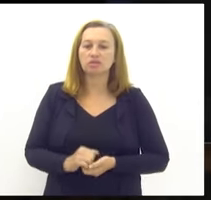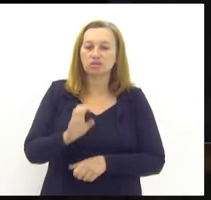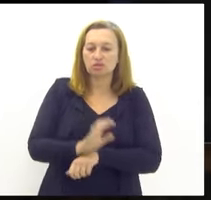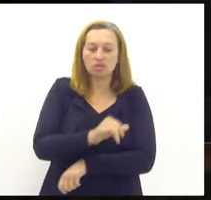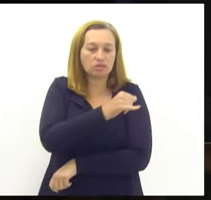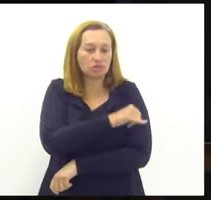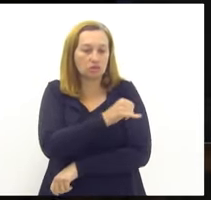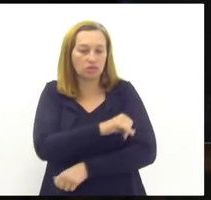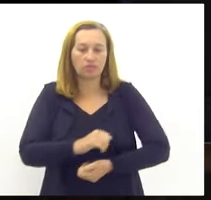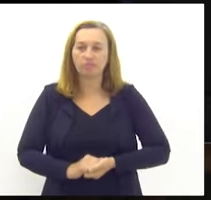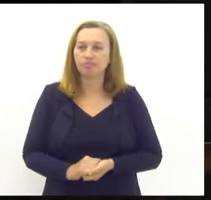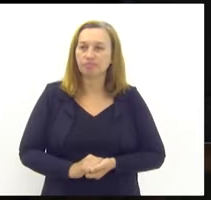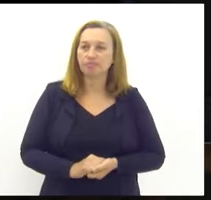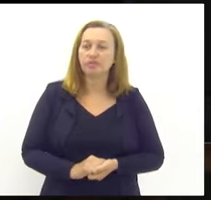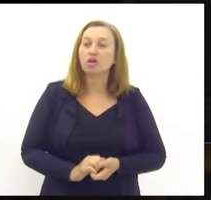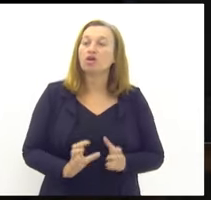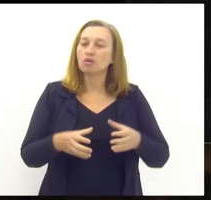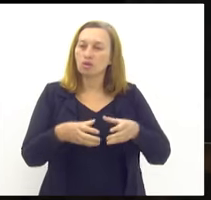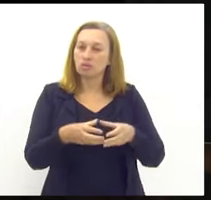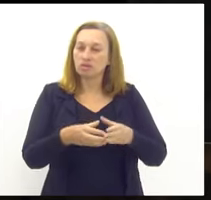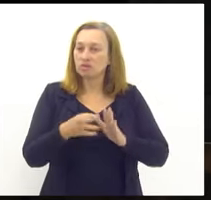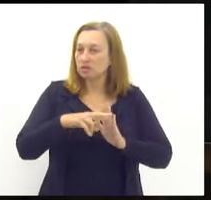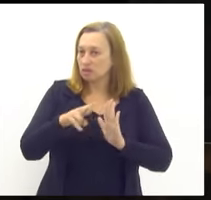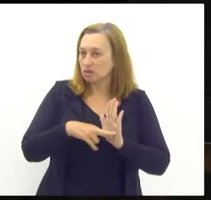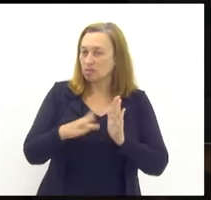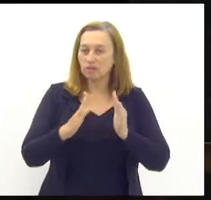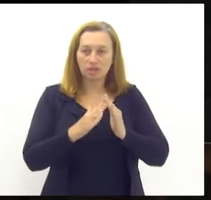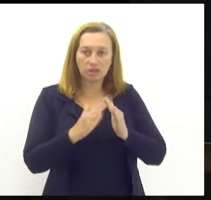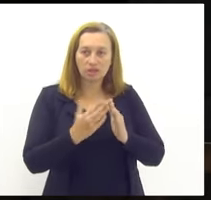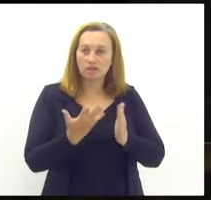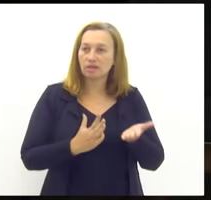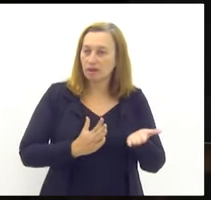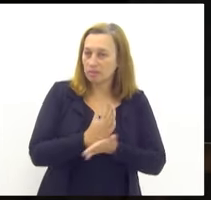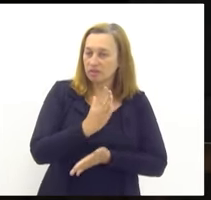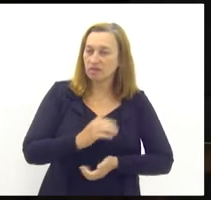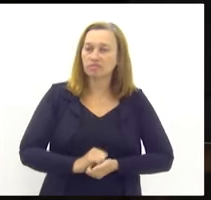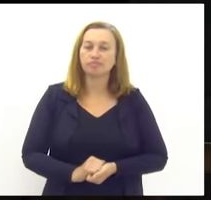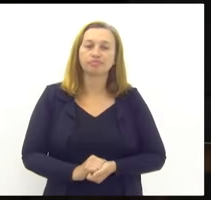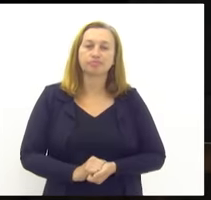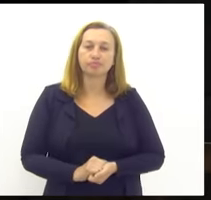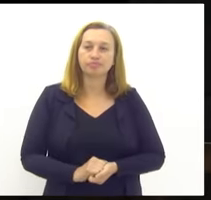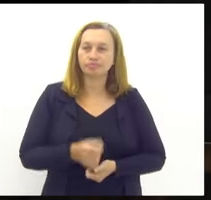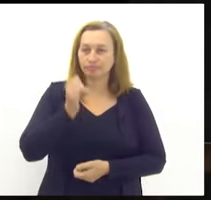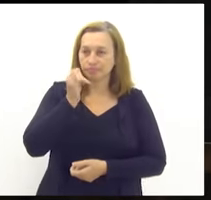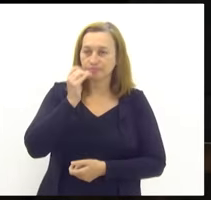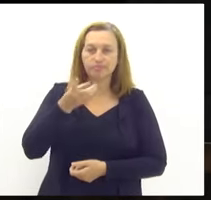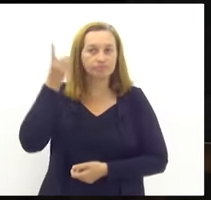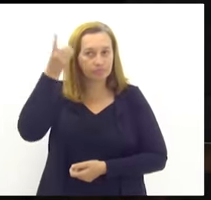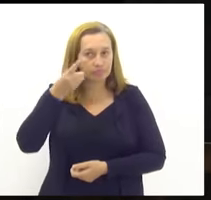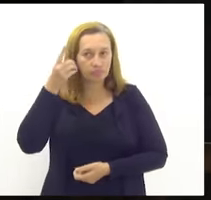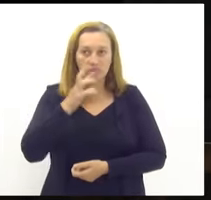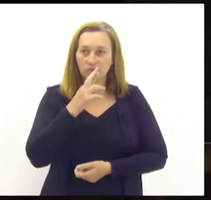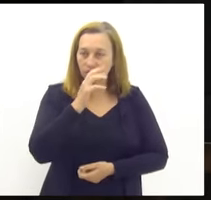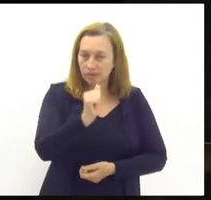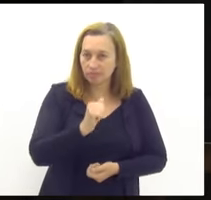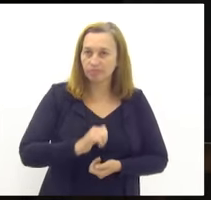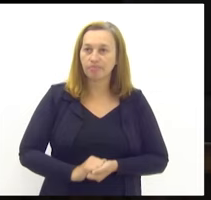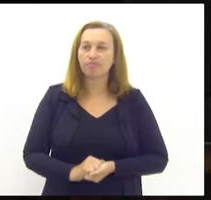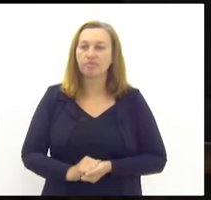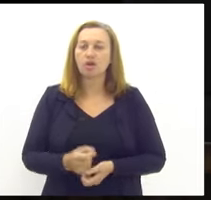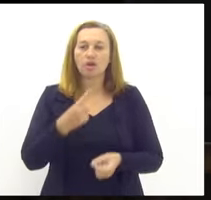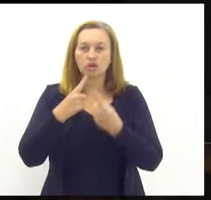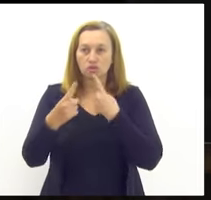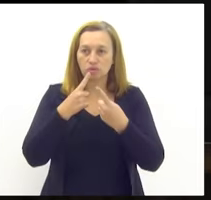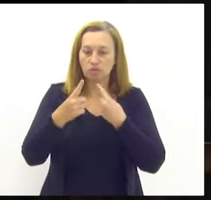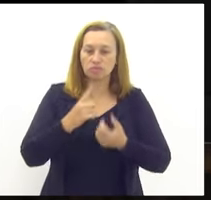Rio de Janeiro parecer da comissão de normas internas e proposições externas favorável relator Deputado Rodrigo amor em